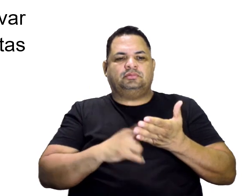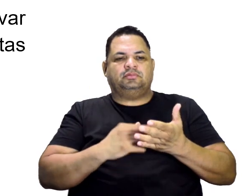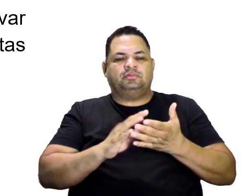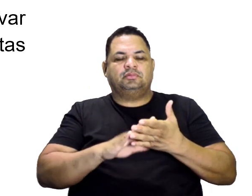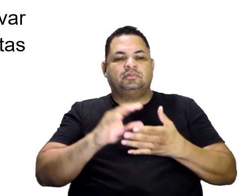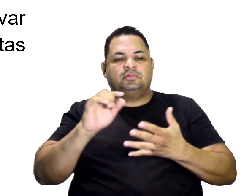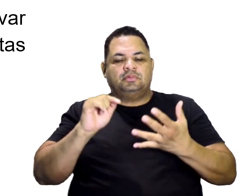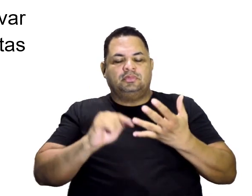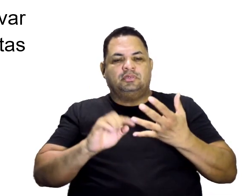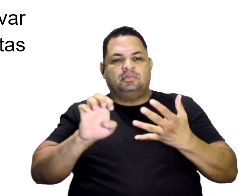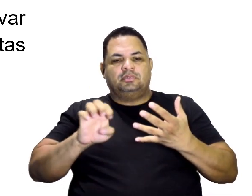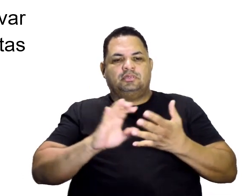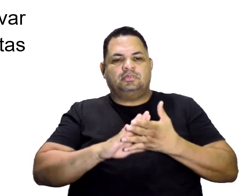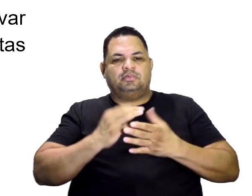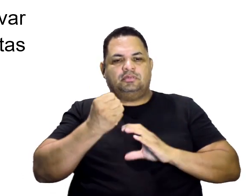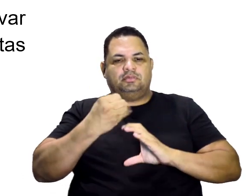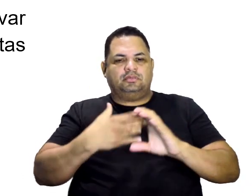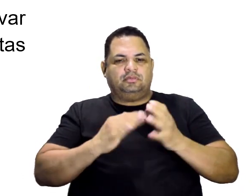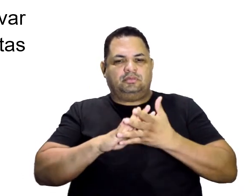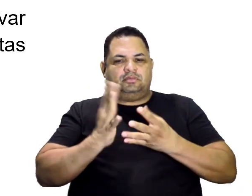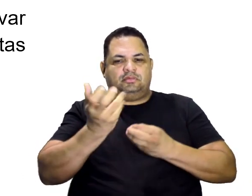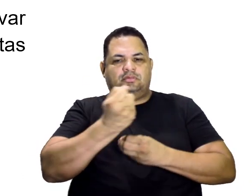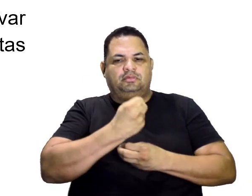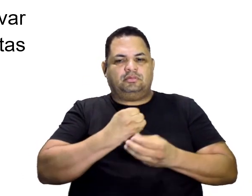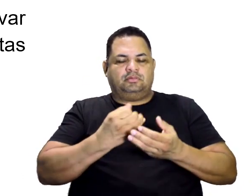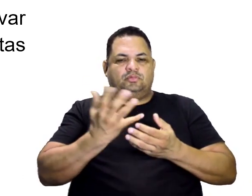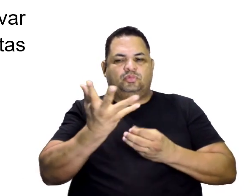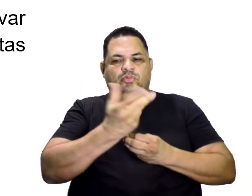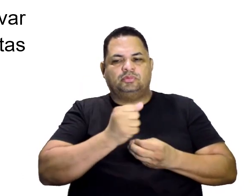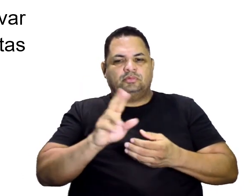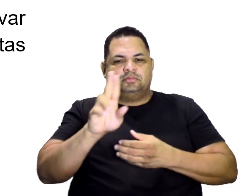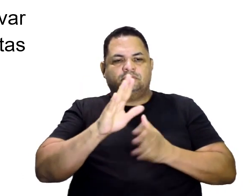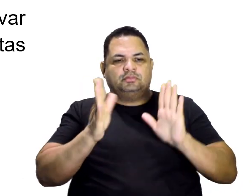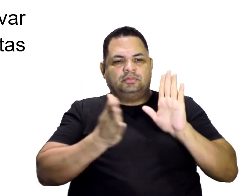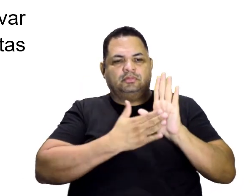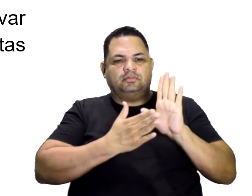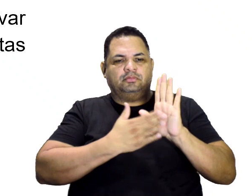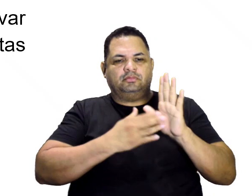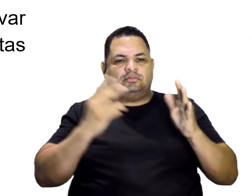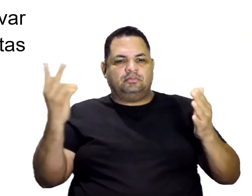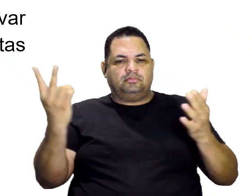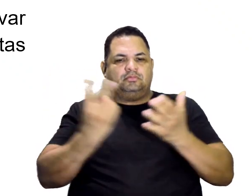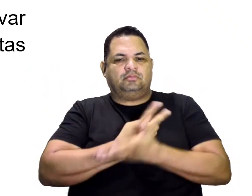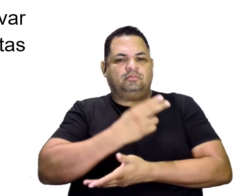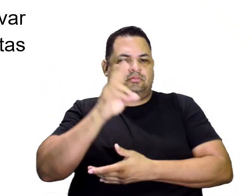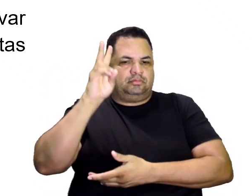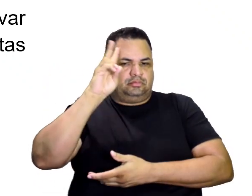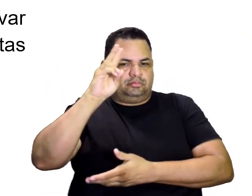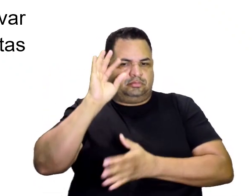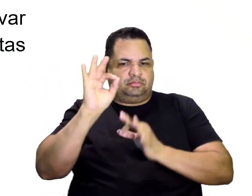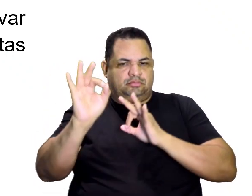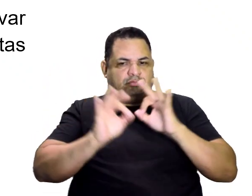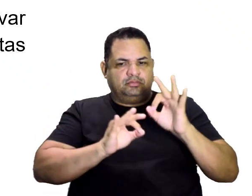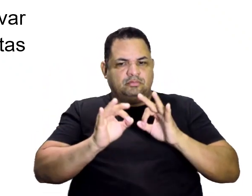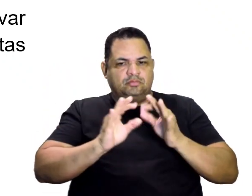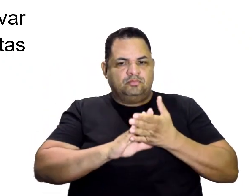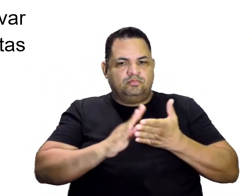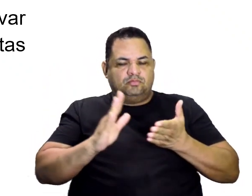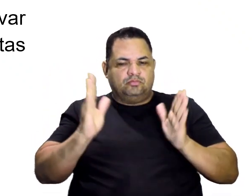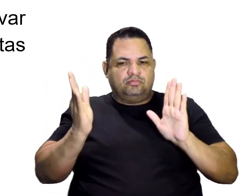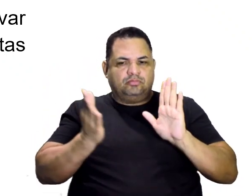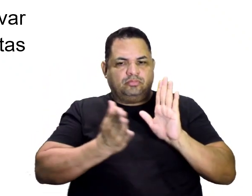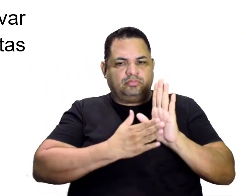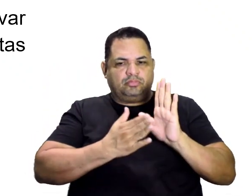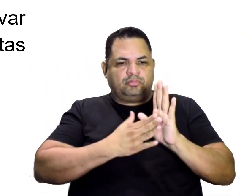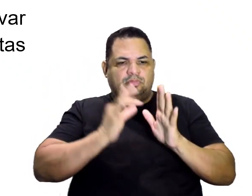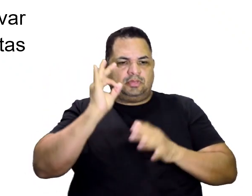letra E nós temos que é um estilo artístico utilizado para comprovar situações históricas como forma